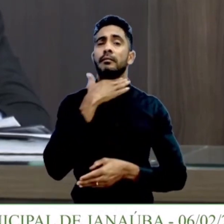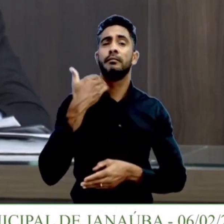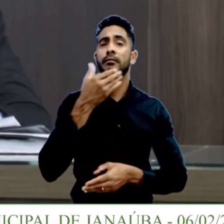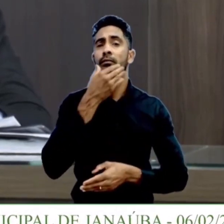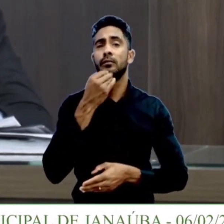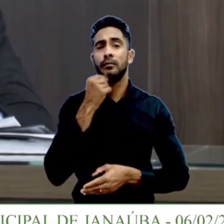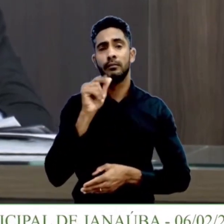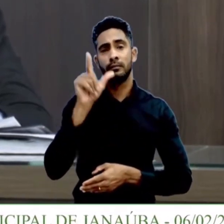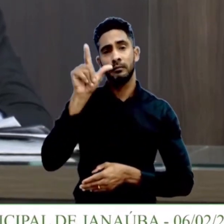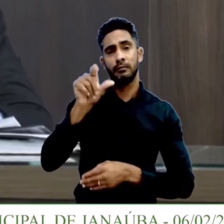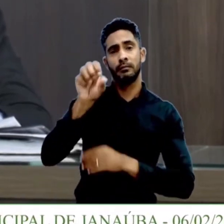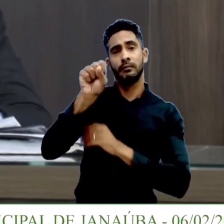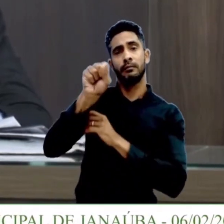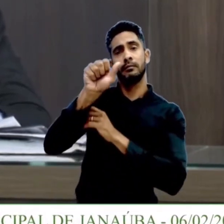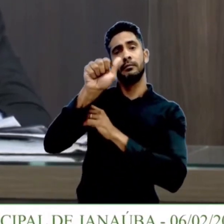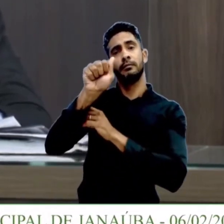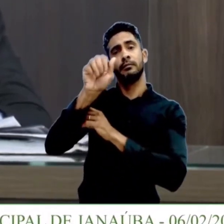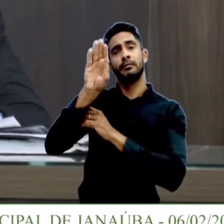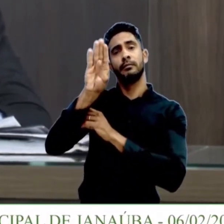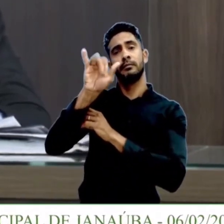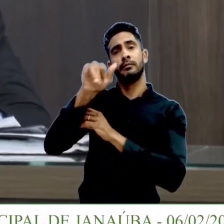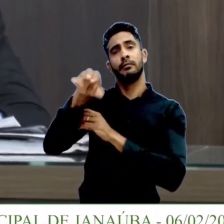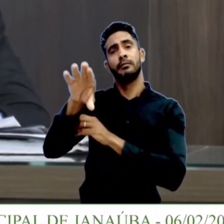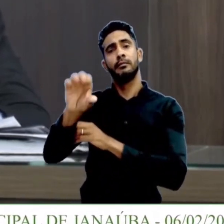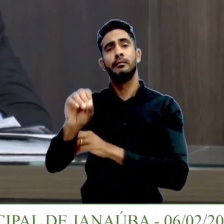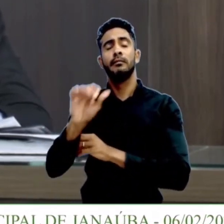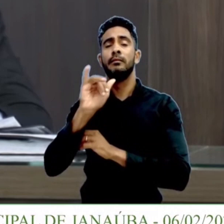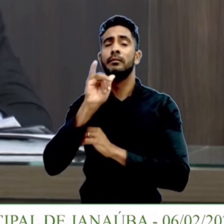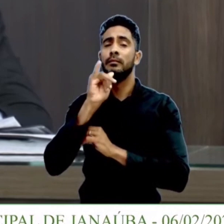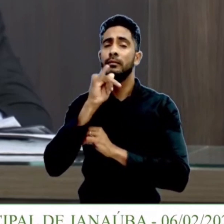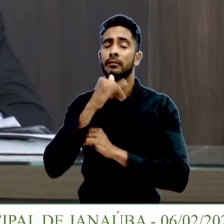senhor Sabino da Silva Neto, que partiu em